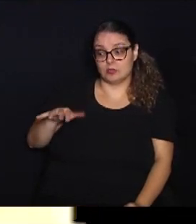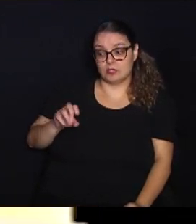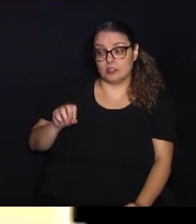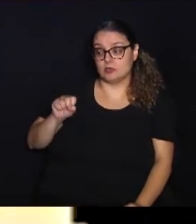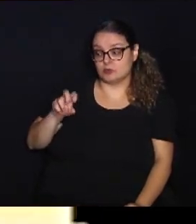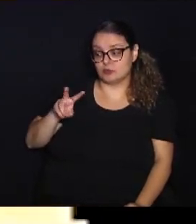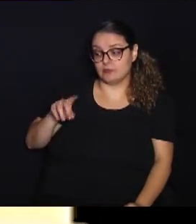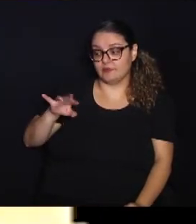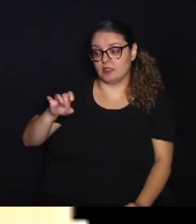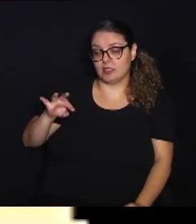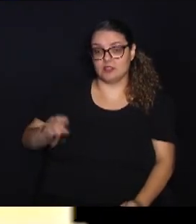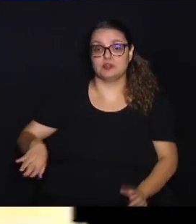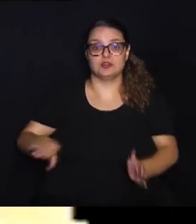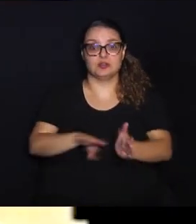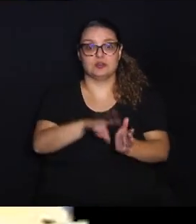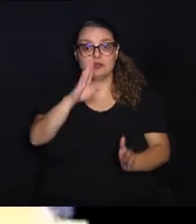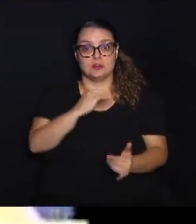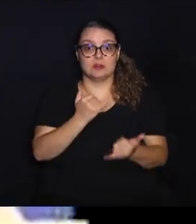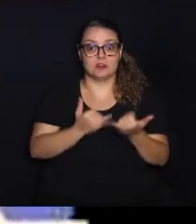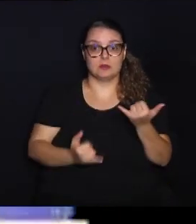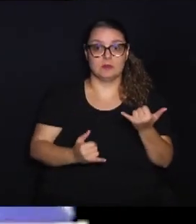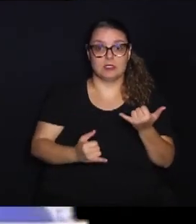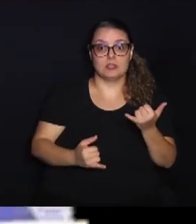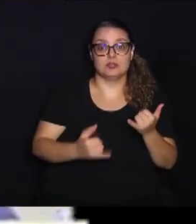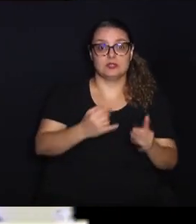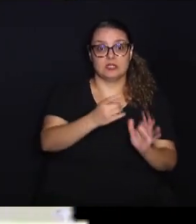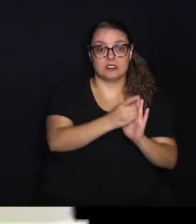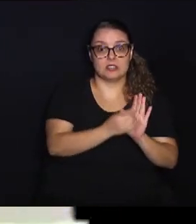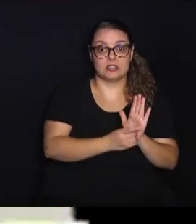em 1984.